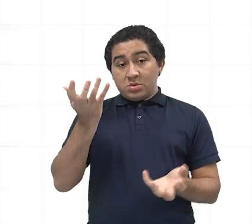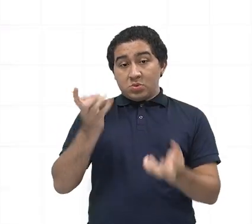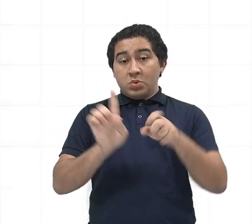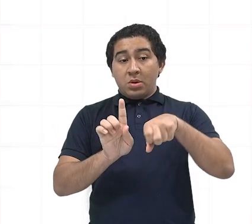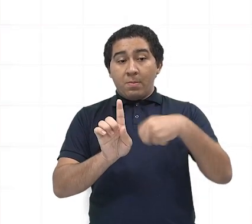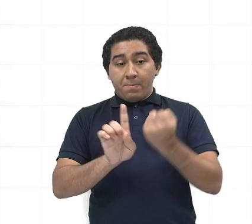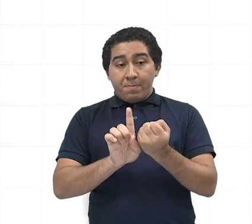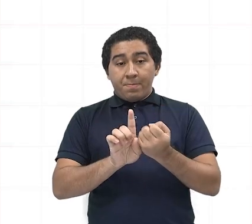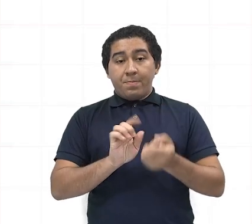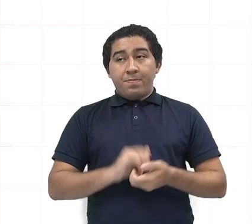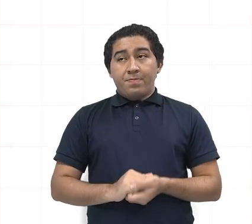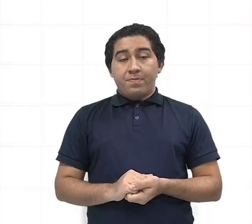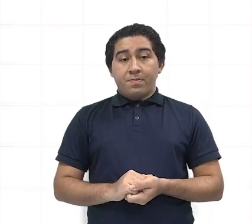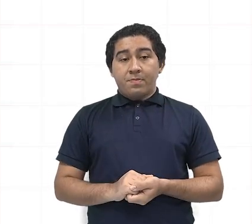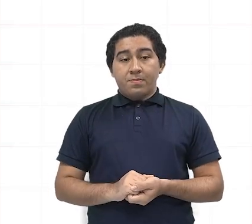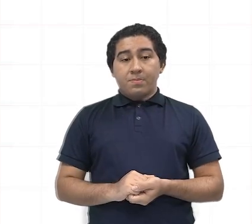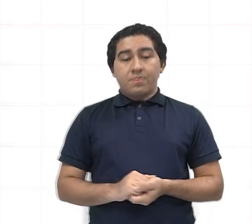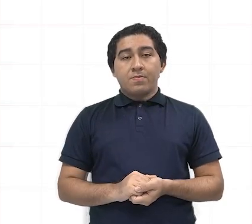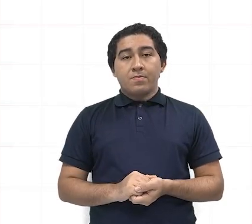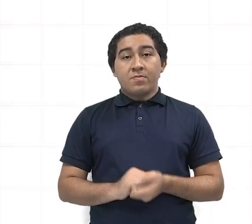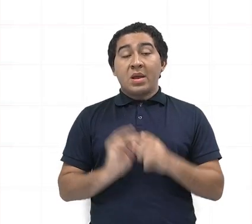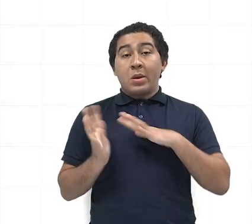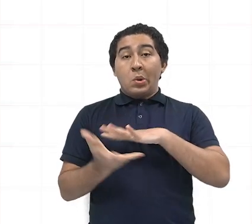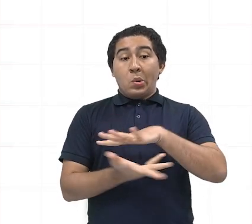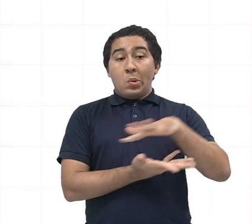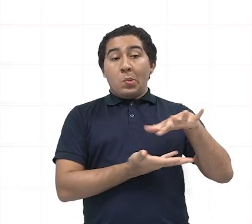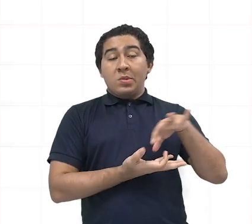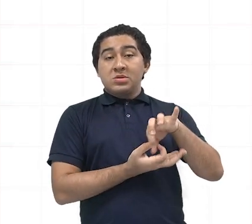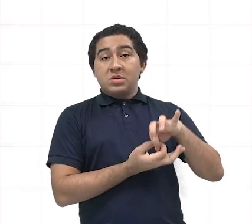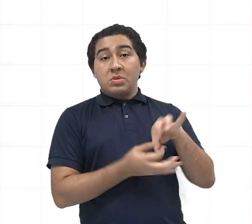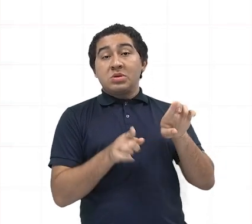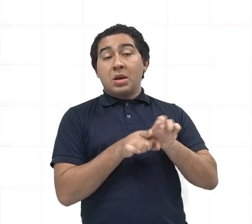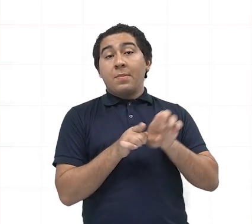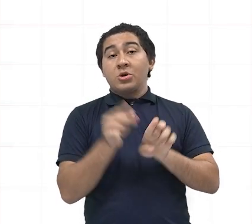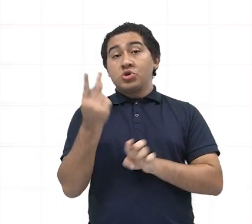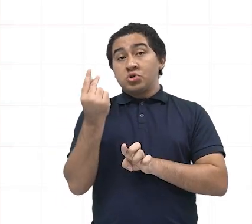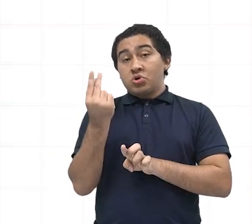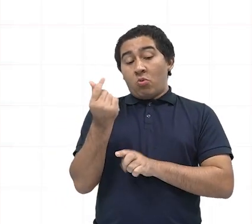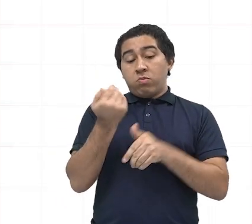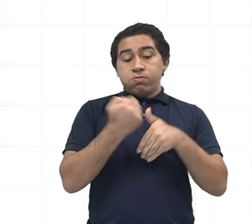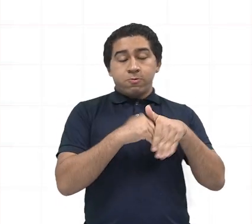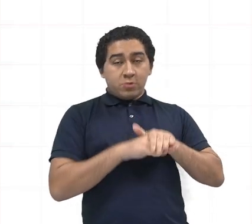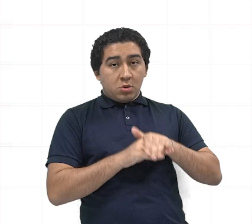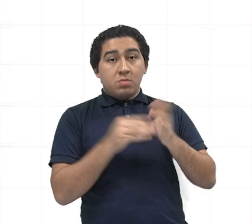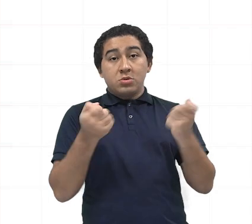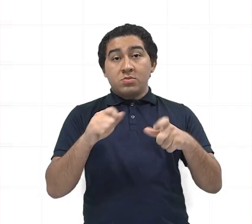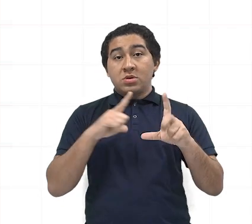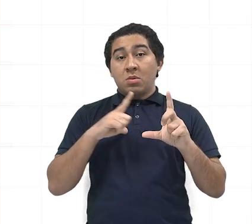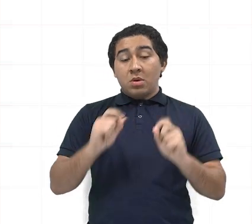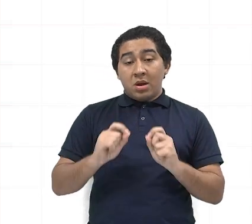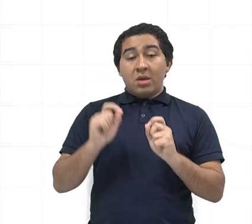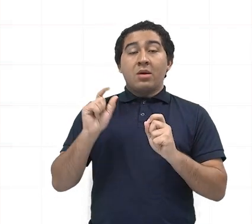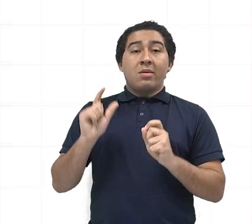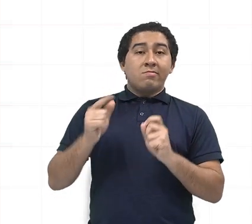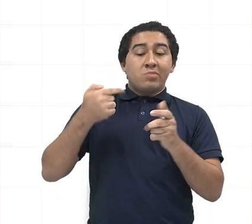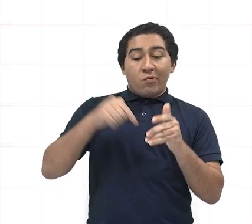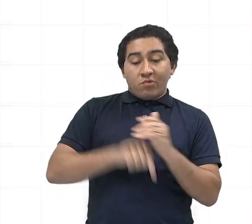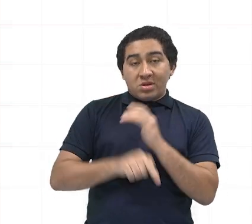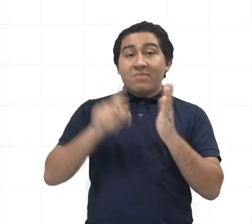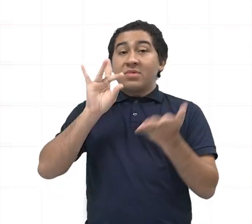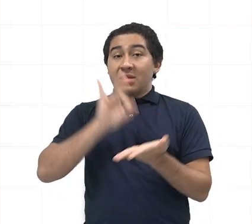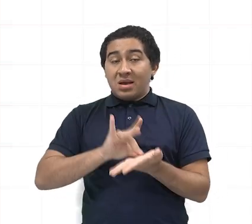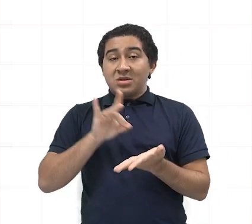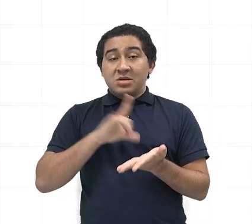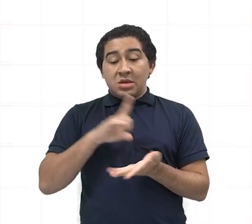sociais. Então, a globalização e a concentração de capital podem aprofundar as disparidades entre ricos